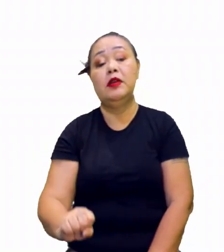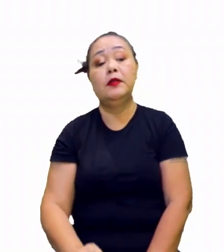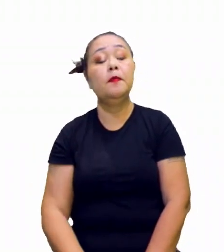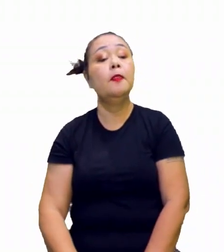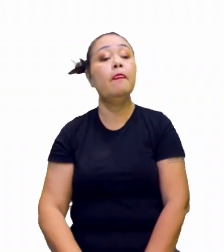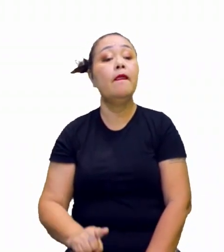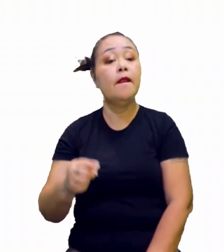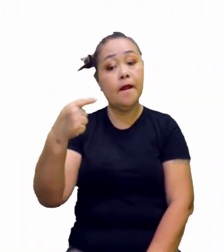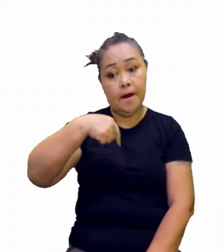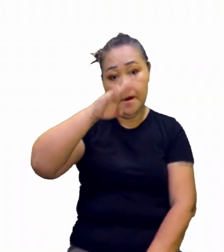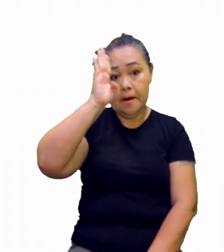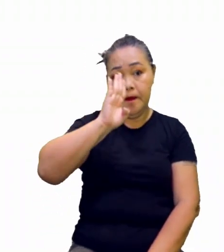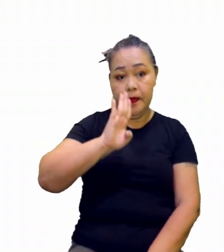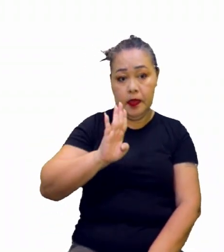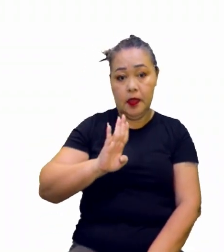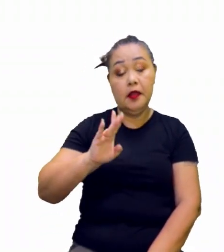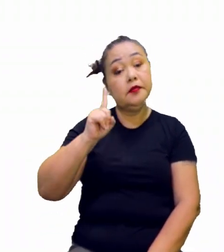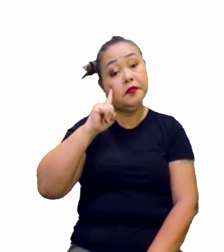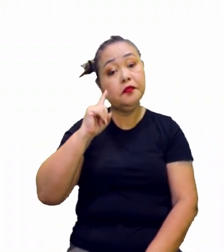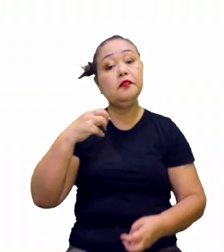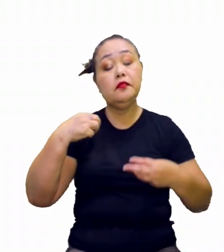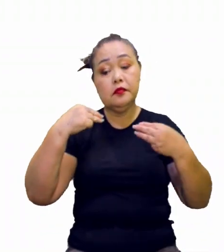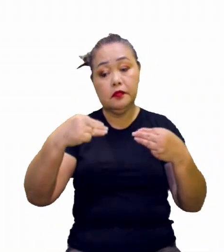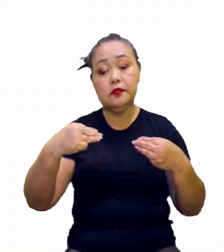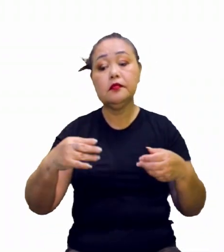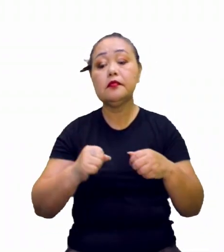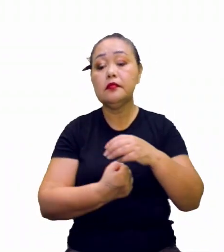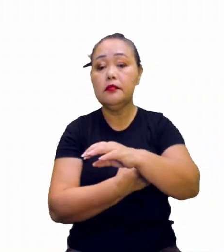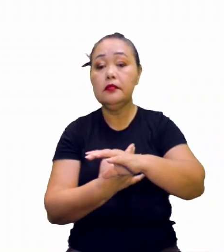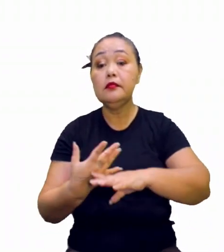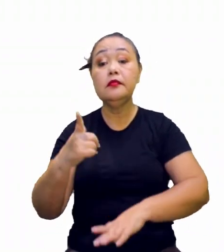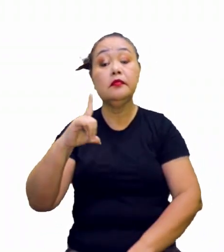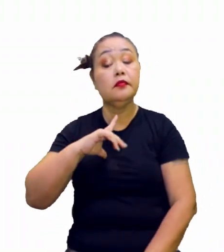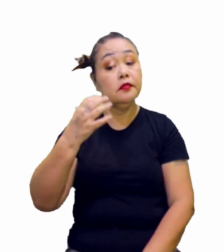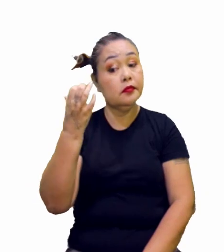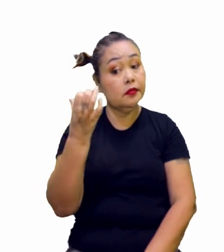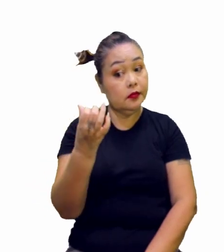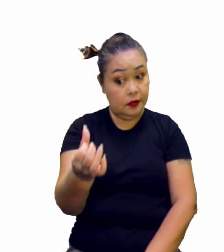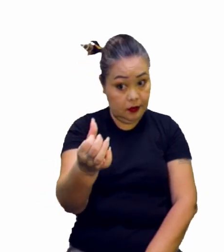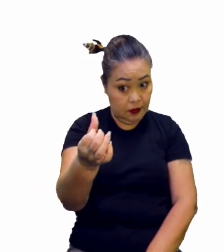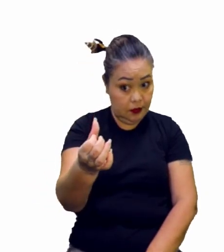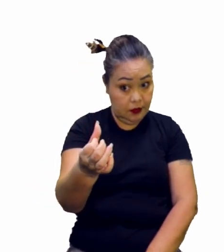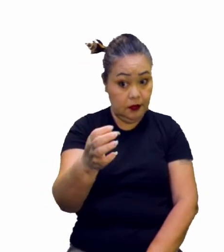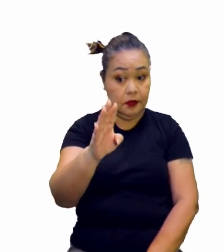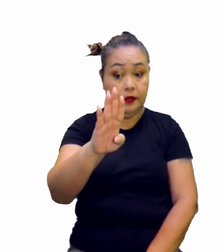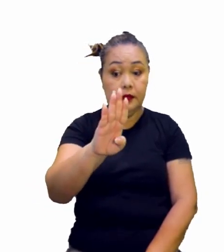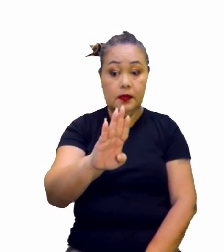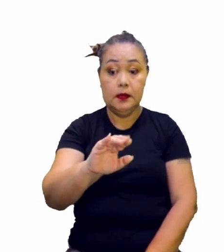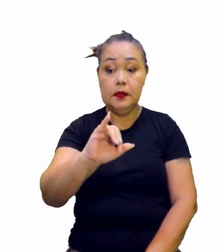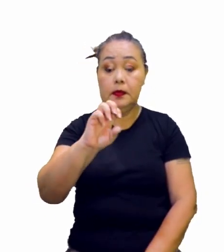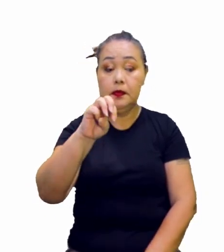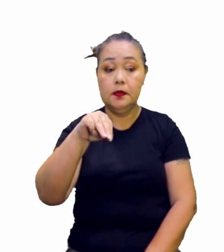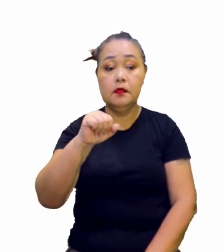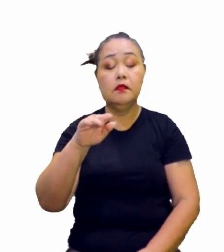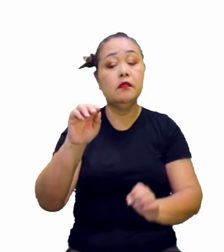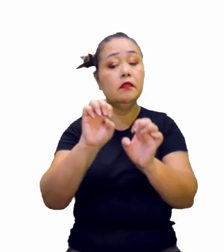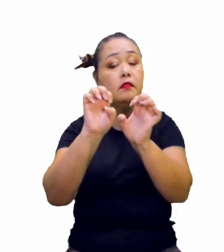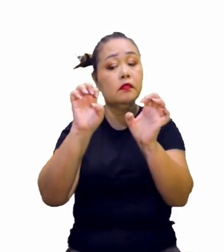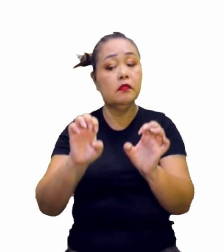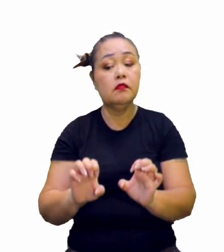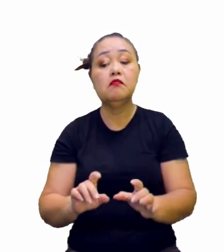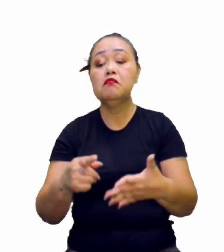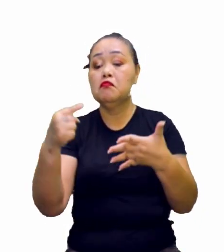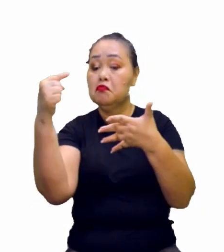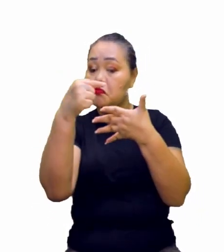No Brasil, segundo o Ministério do Ambiente, existem 6 biomas, com as suas estruturas, propriedades